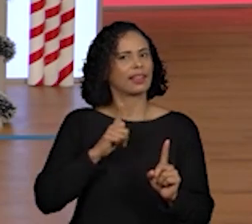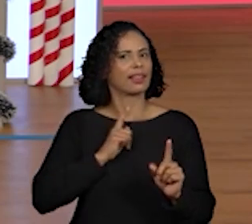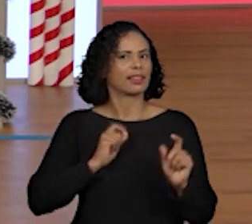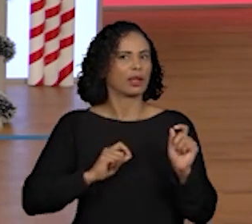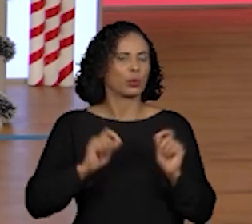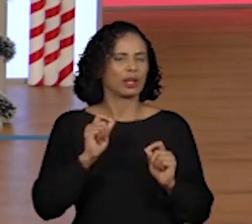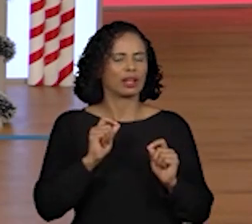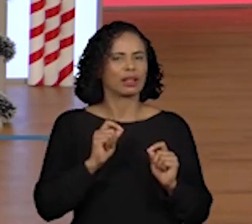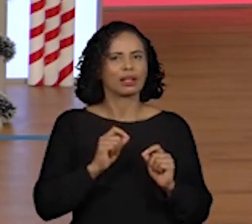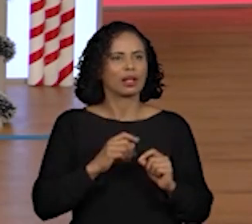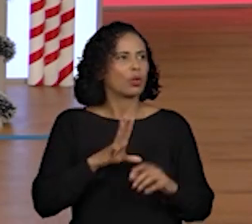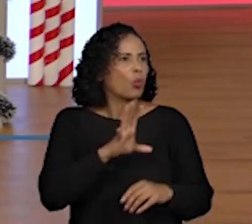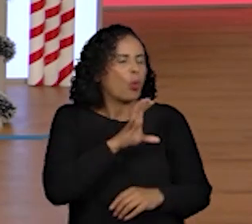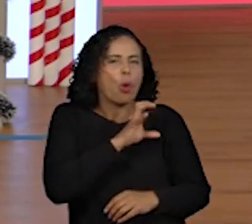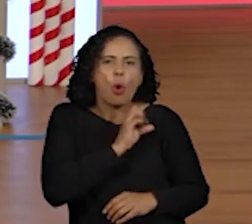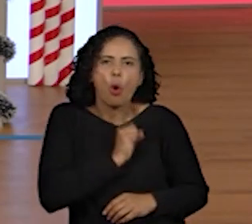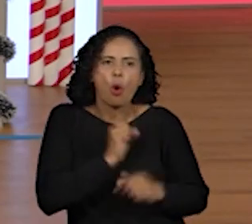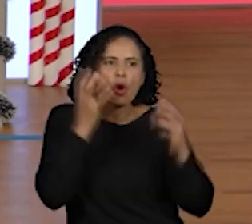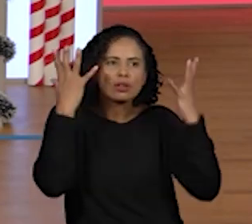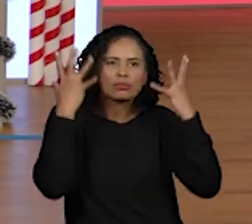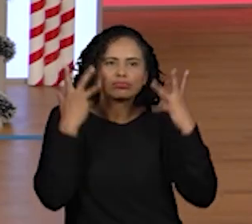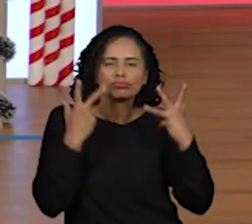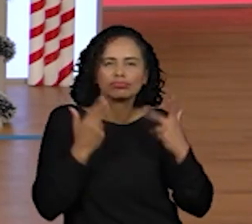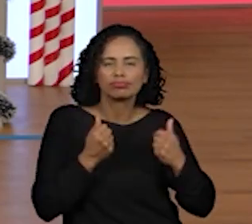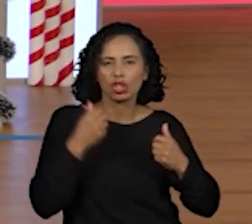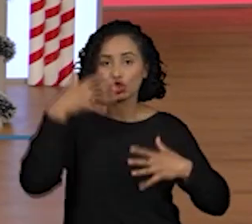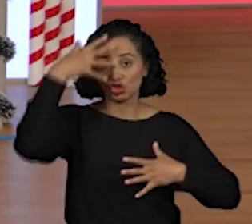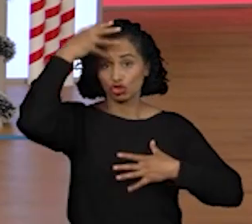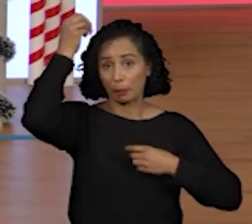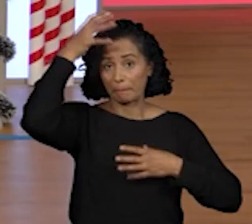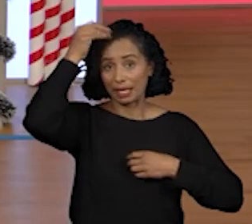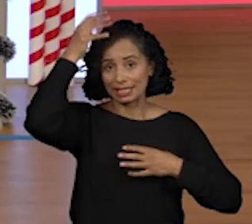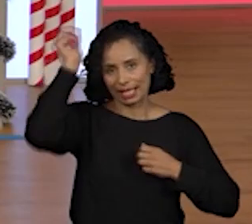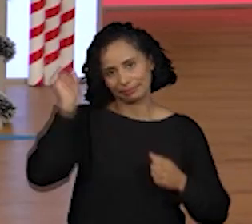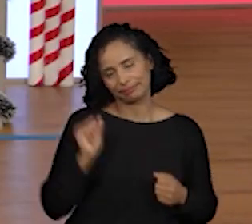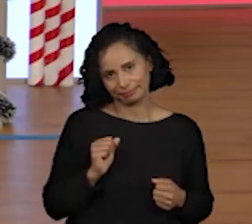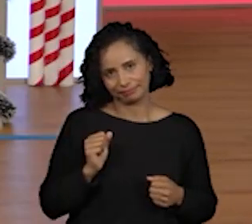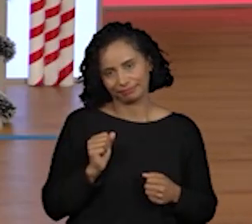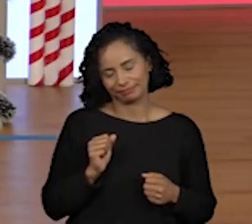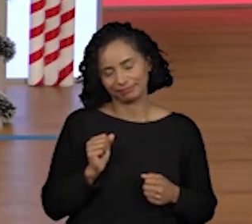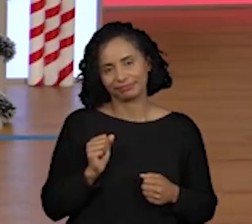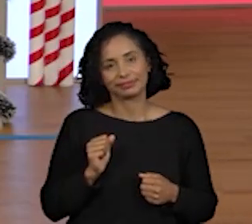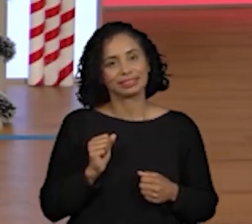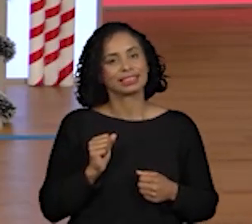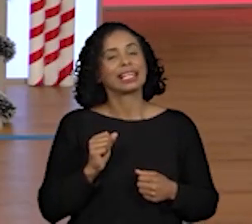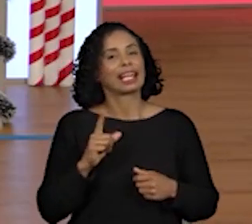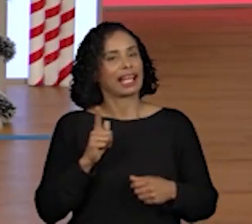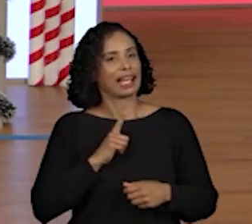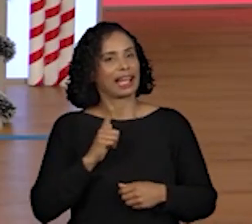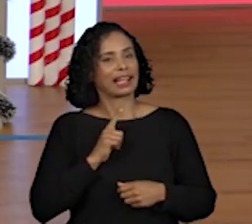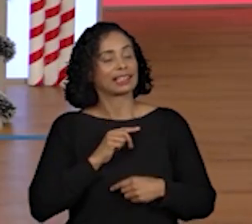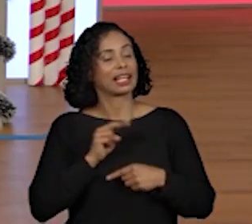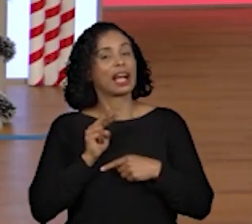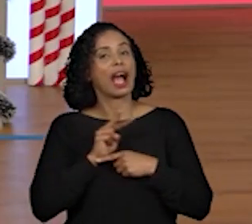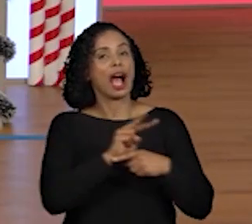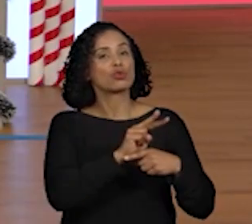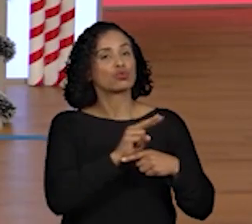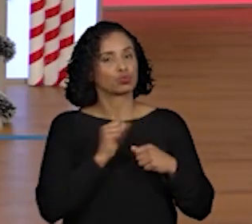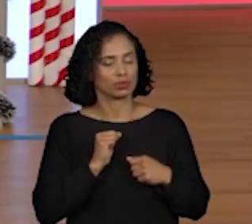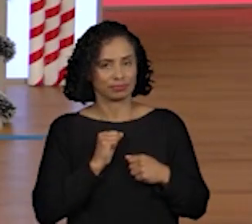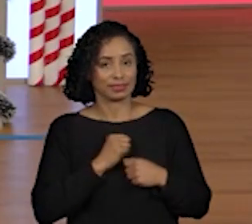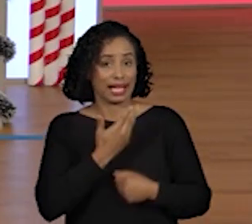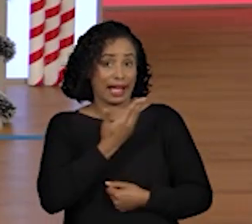um carinho especial por um chimpanzé, que foi chamado no texto de seu fiel escudeiro. Sim, era um